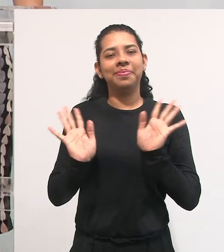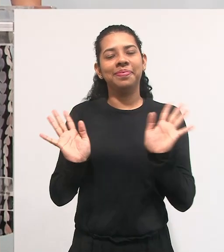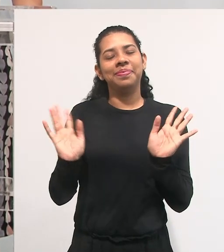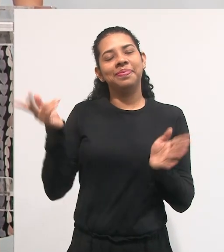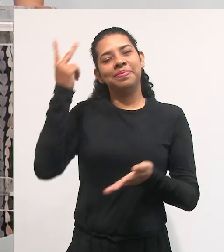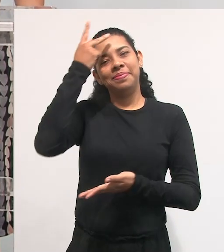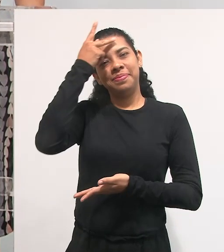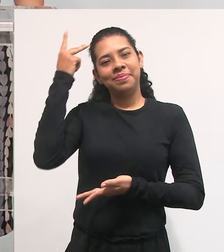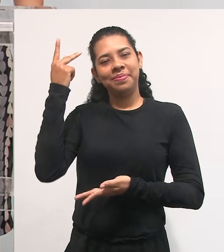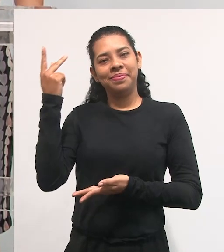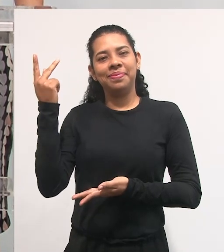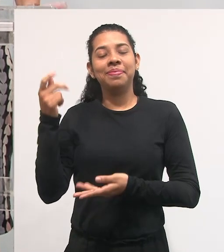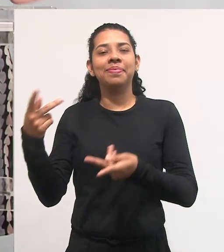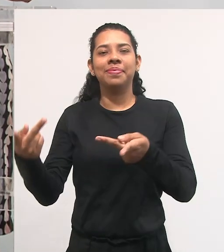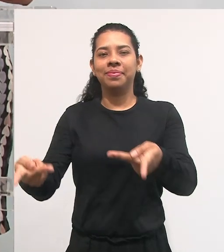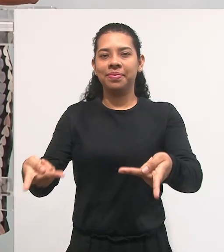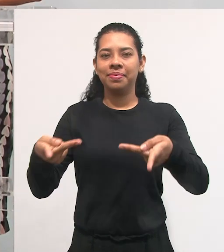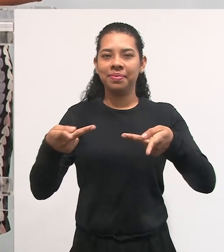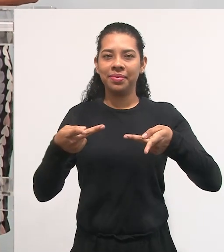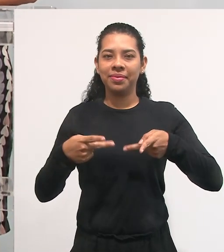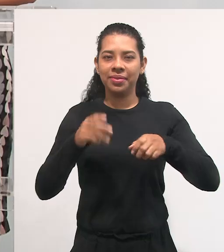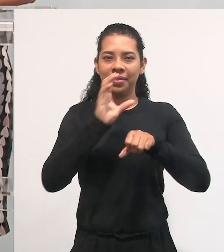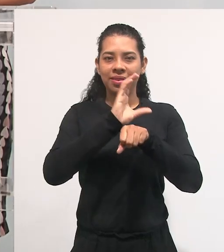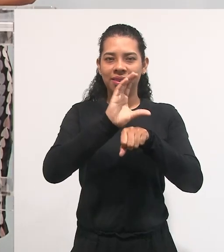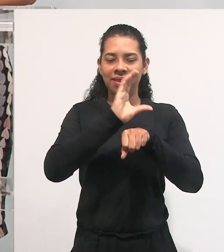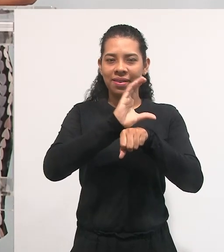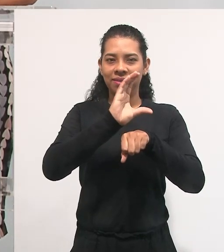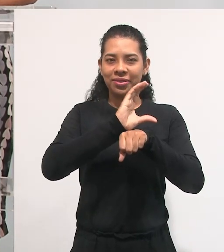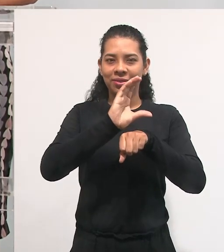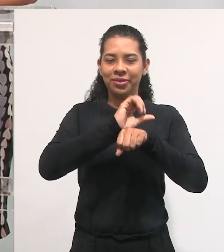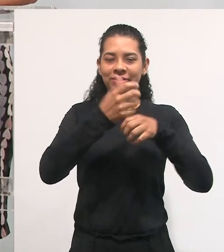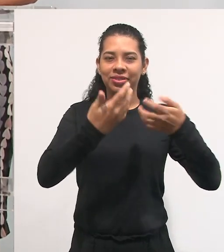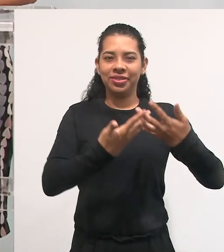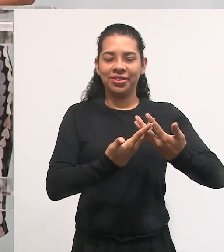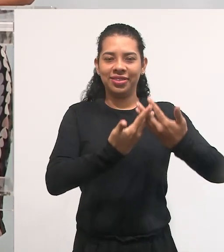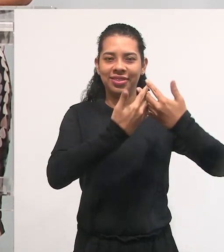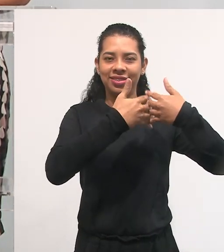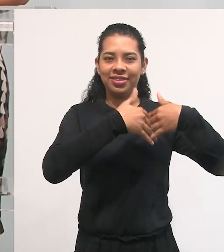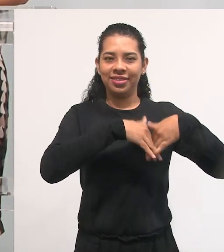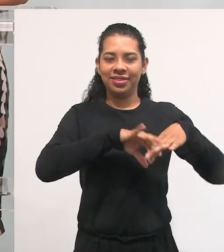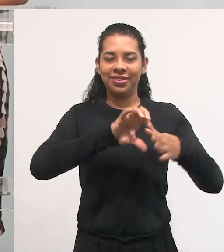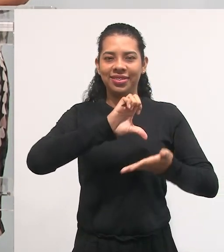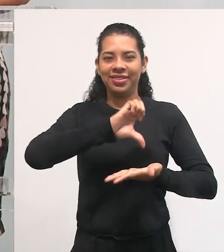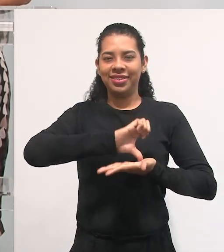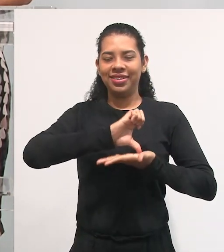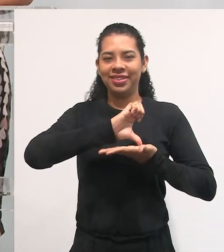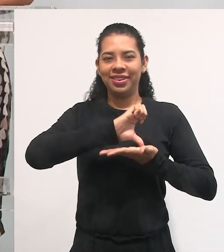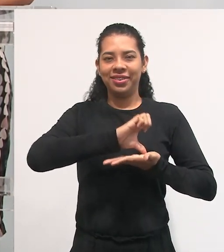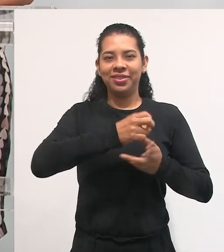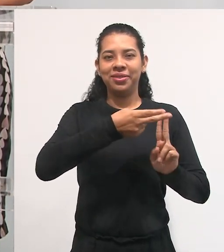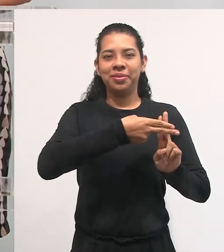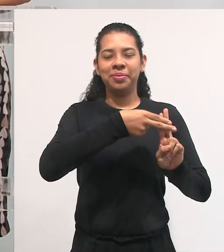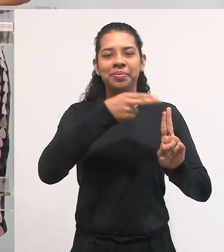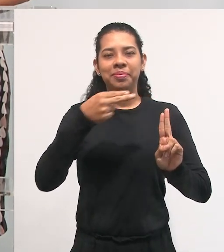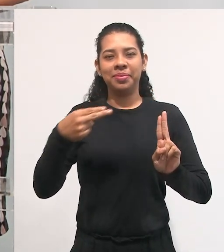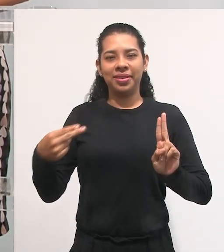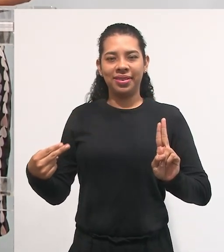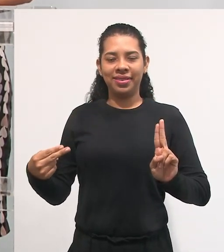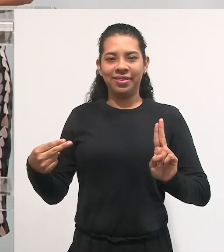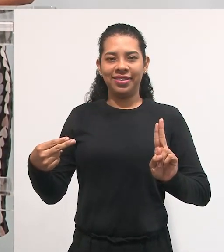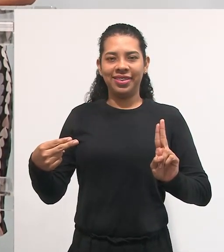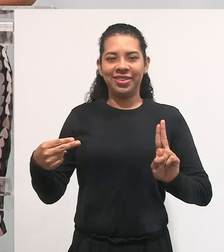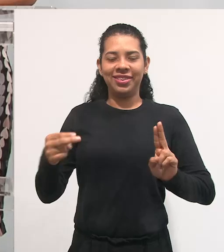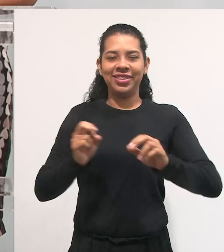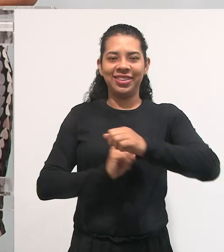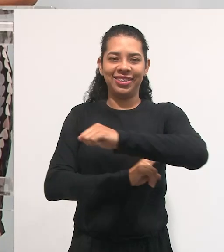saudações pessoas sejam bem-vindos aos cursos do Instituto Federal de Educação Ciência e Tecnologia de Rondônia o ifro